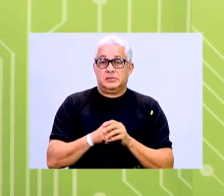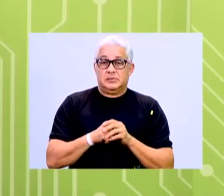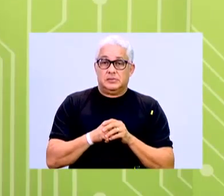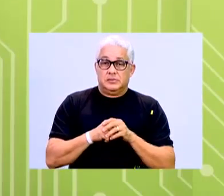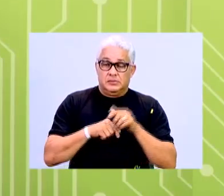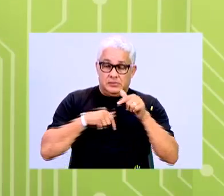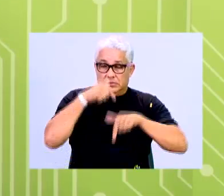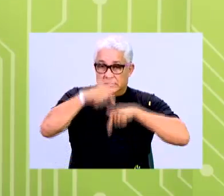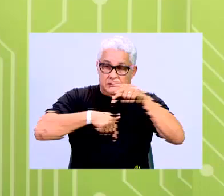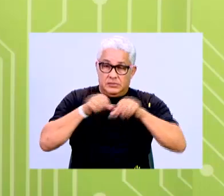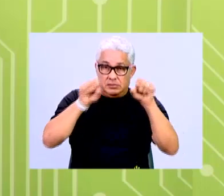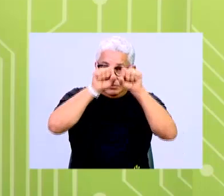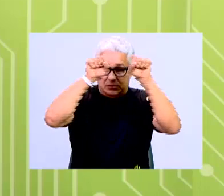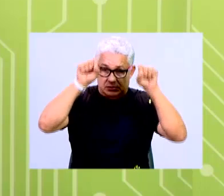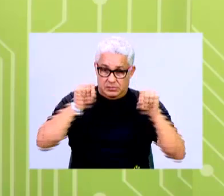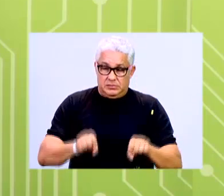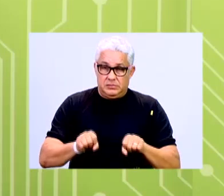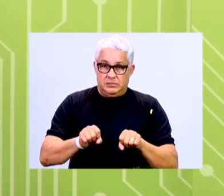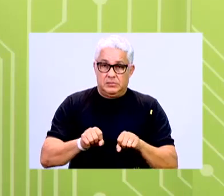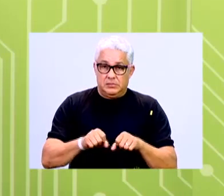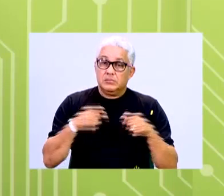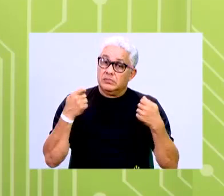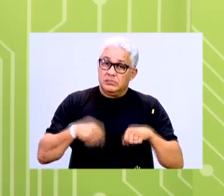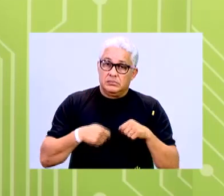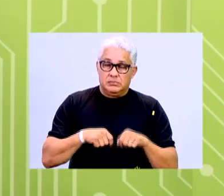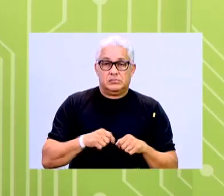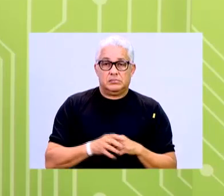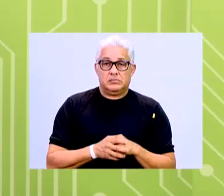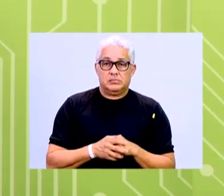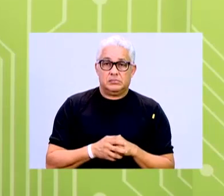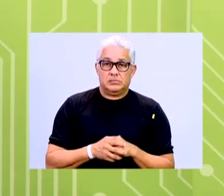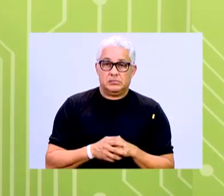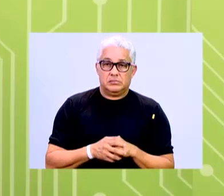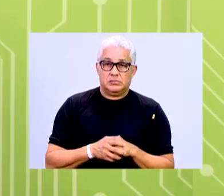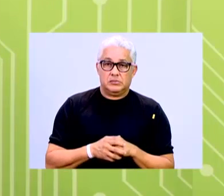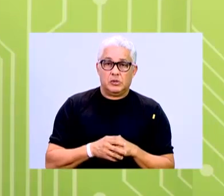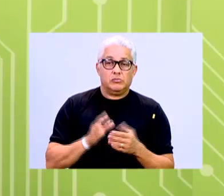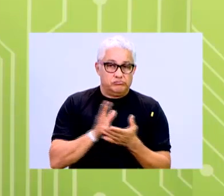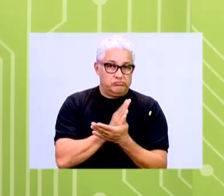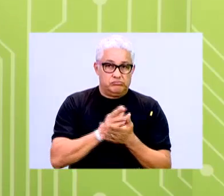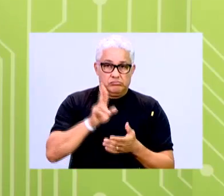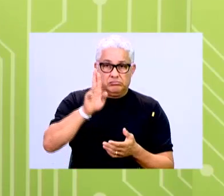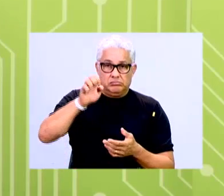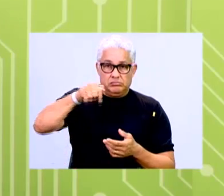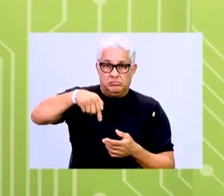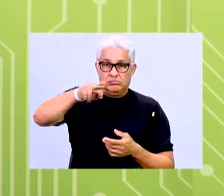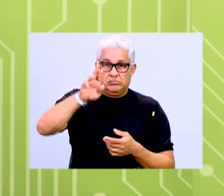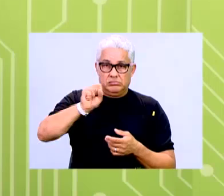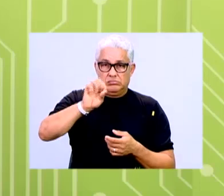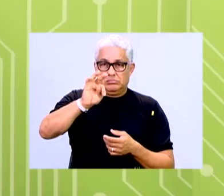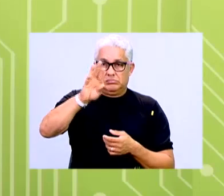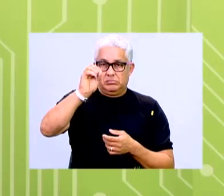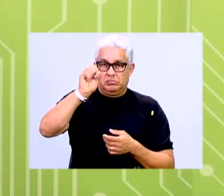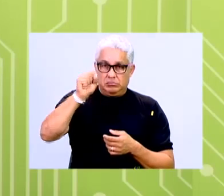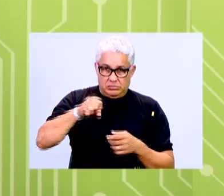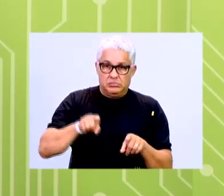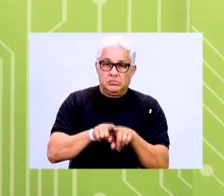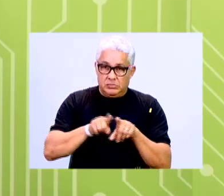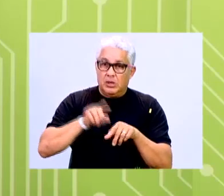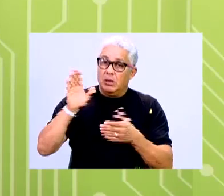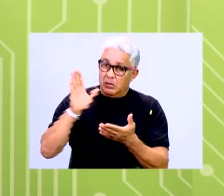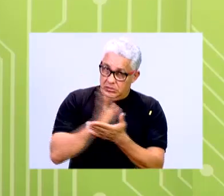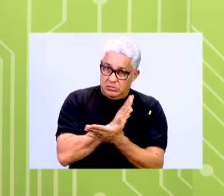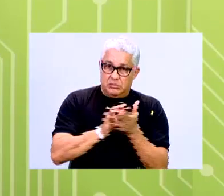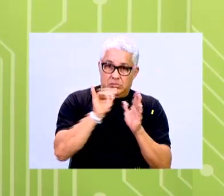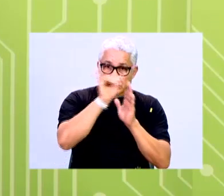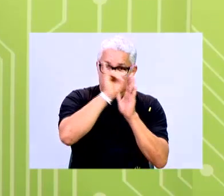do sistema. Para um sistema funcionar, necessariamente, ele precisa que determinados requisitos sejam atendidos, alguns implementados,